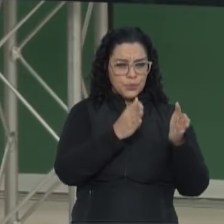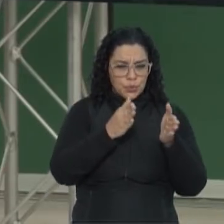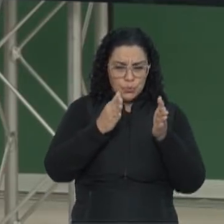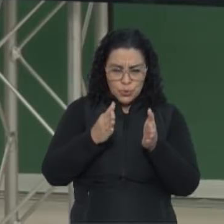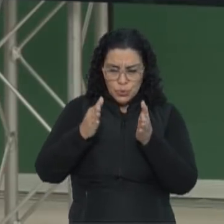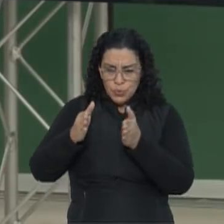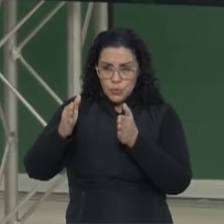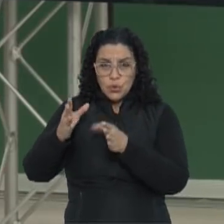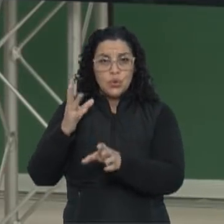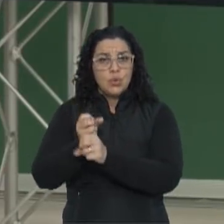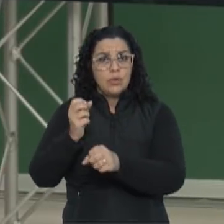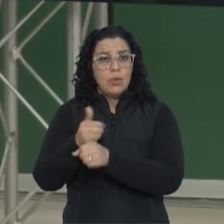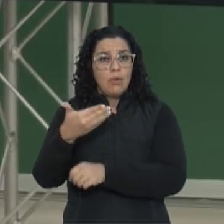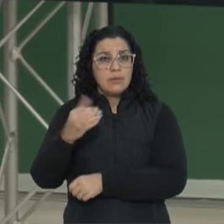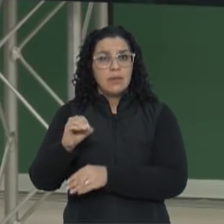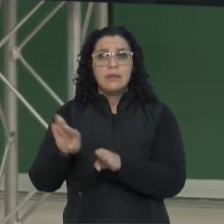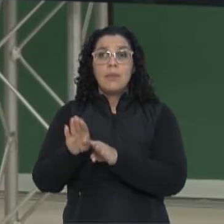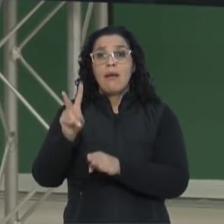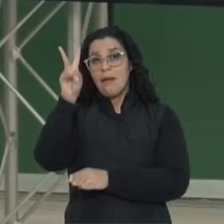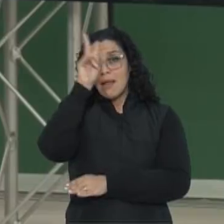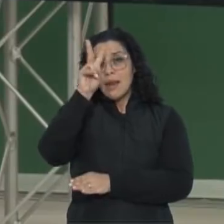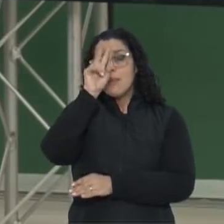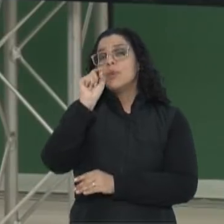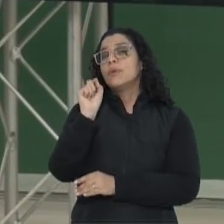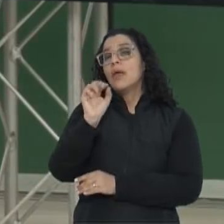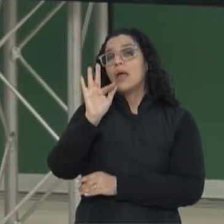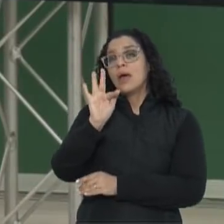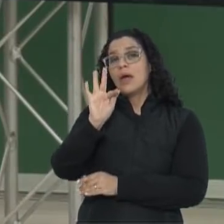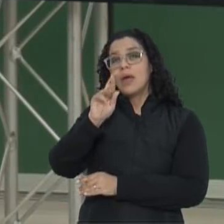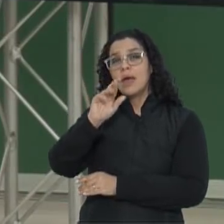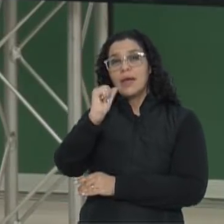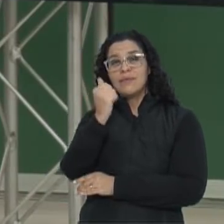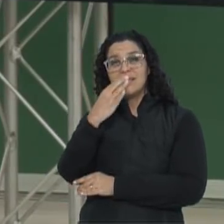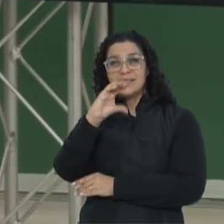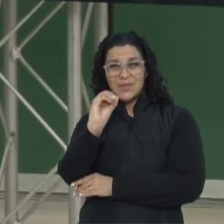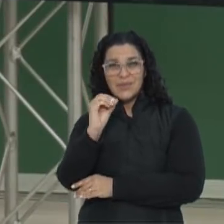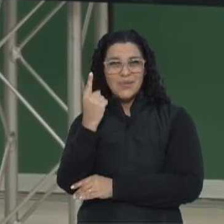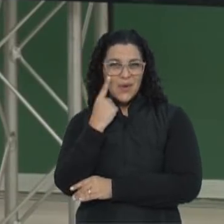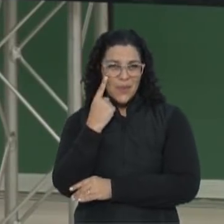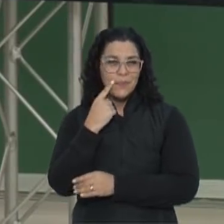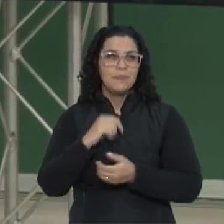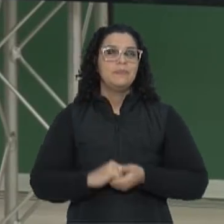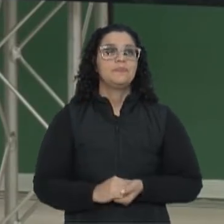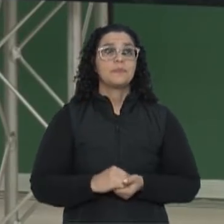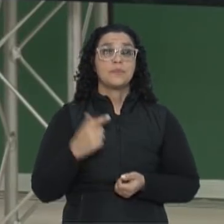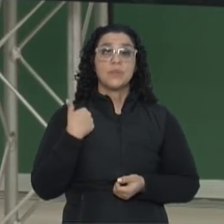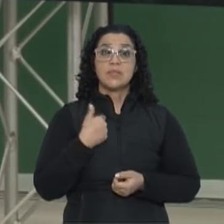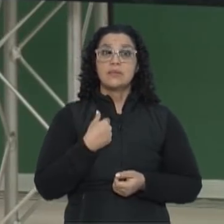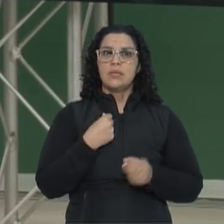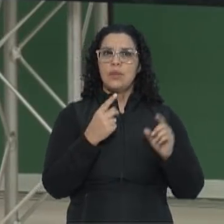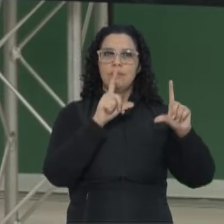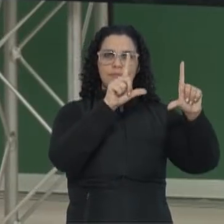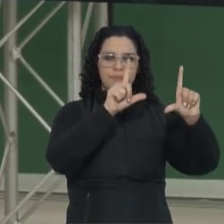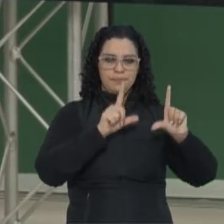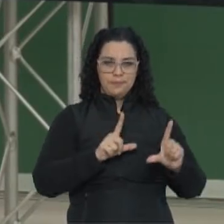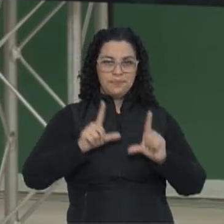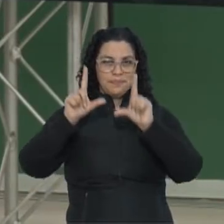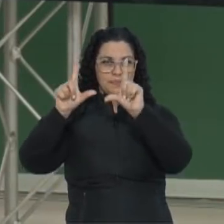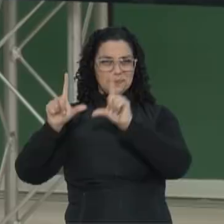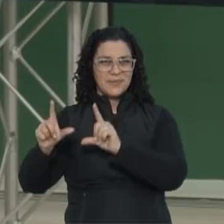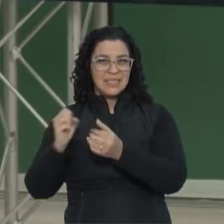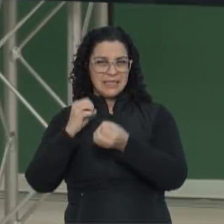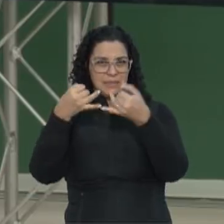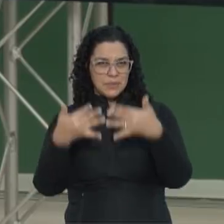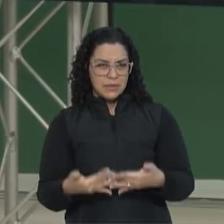partes, lembra o quê? Fração. Então, olha lá, né? Aqui a gente tem um esqueminha. Uma unidade é como